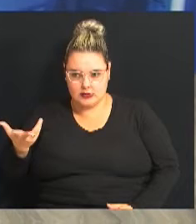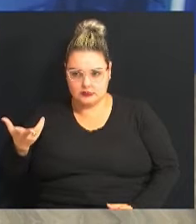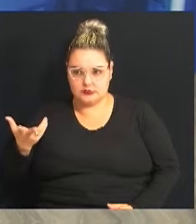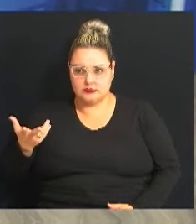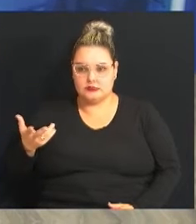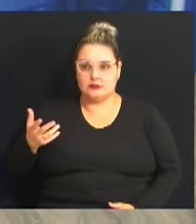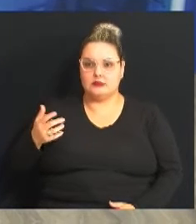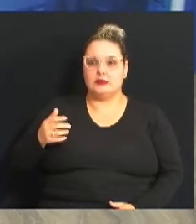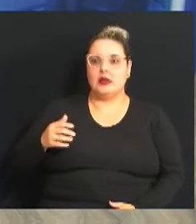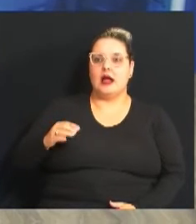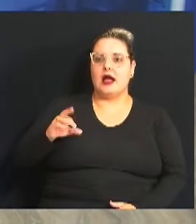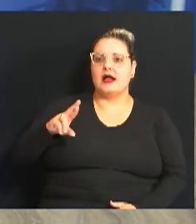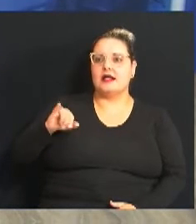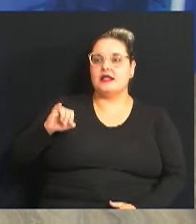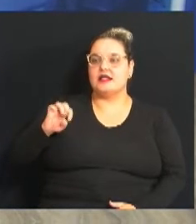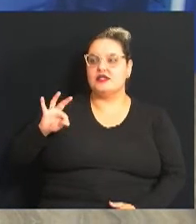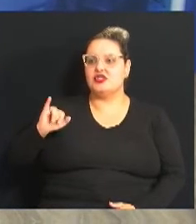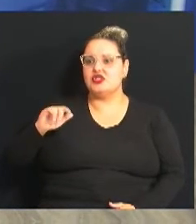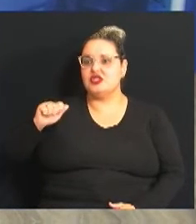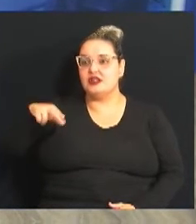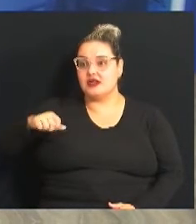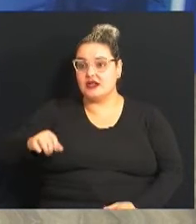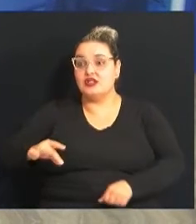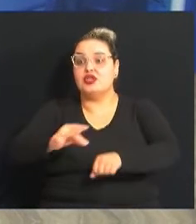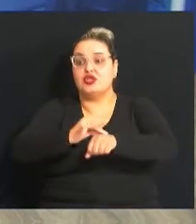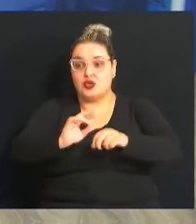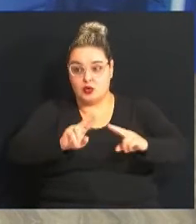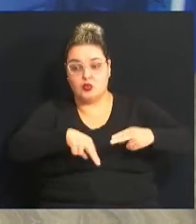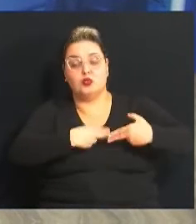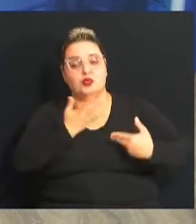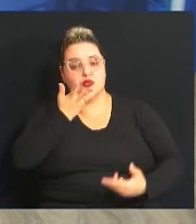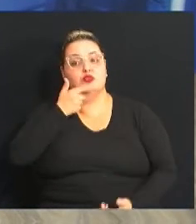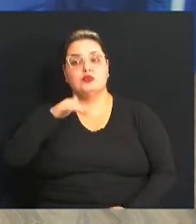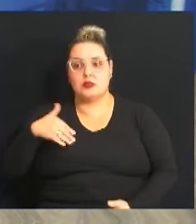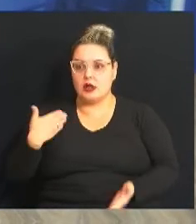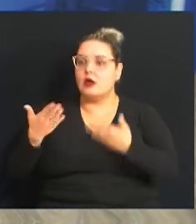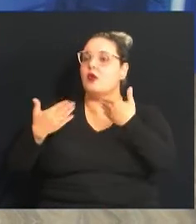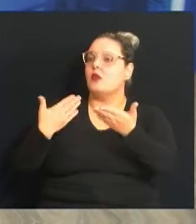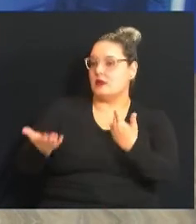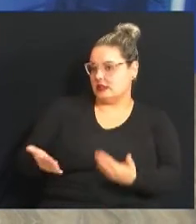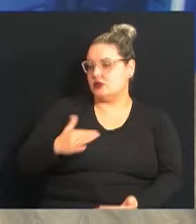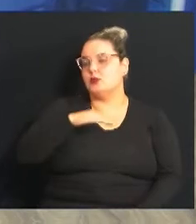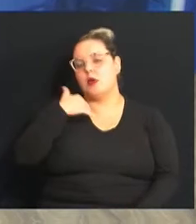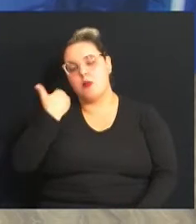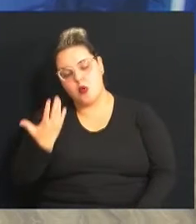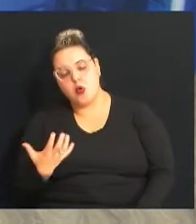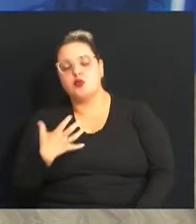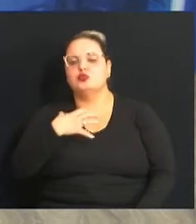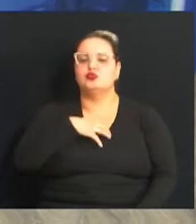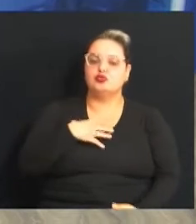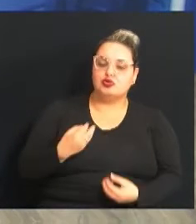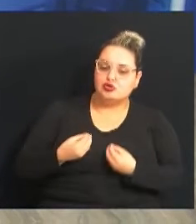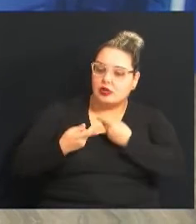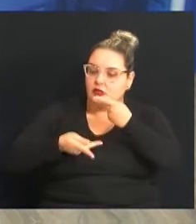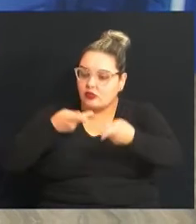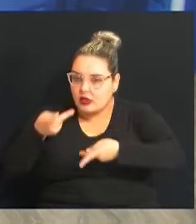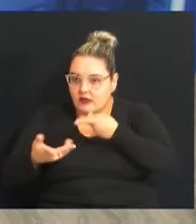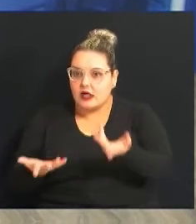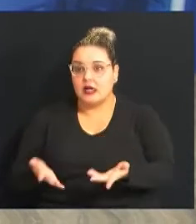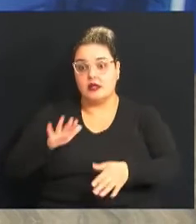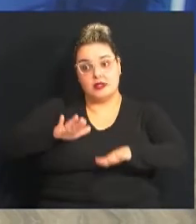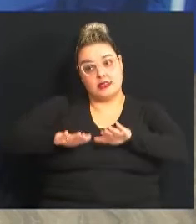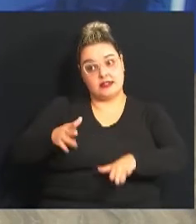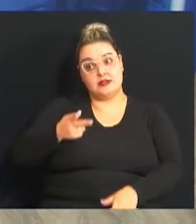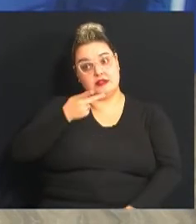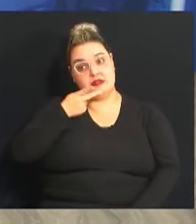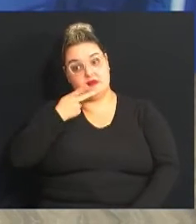da Criança, para conversar com a criança sobre a morte, a maneira como é que você aborda, porque muitas vezes a gente fala sobre